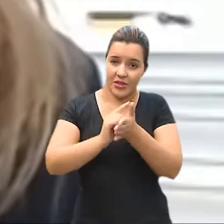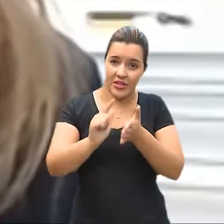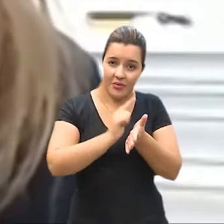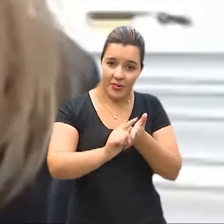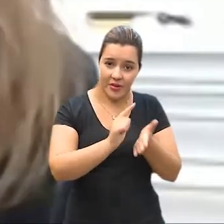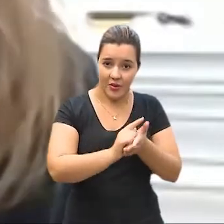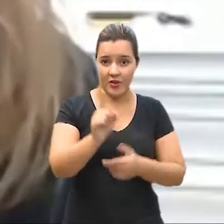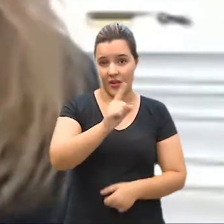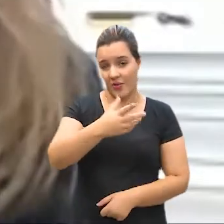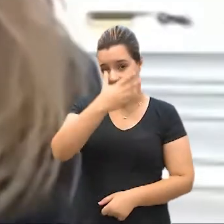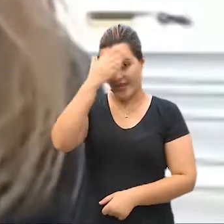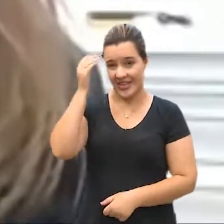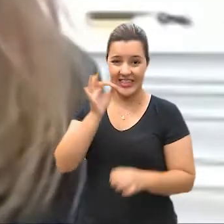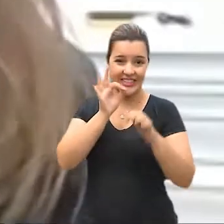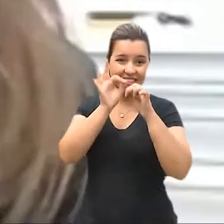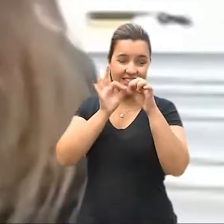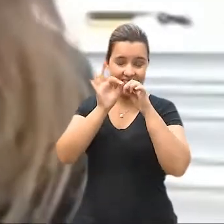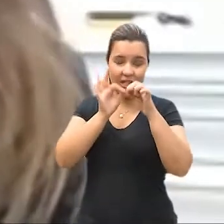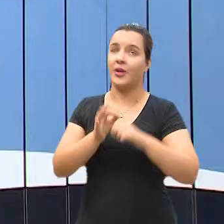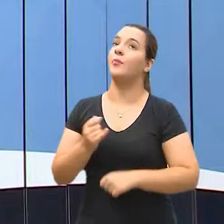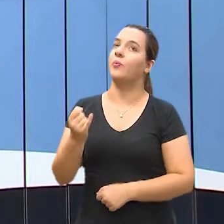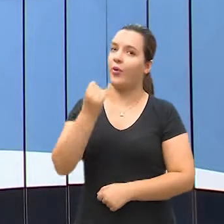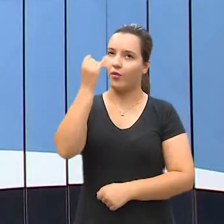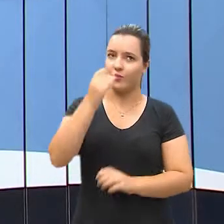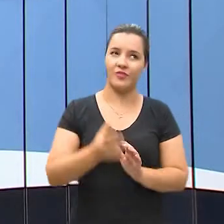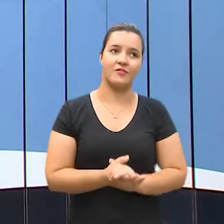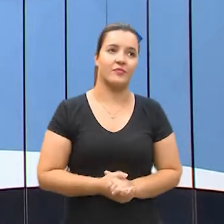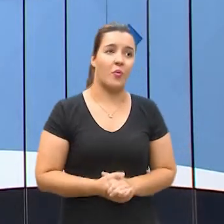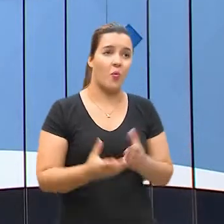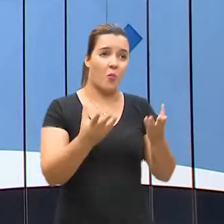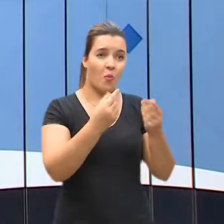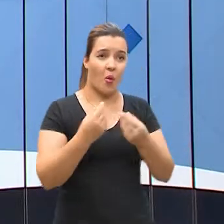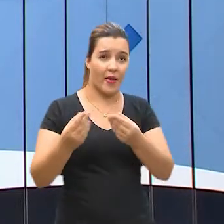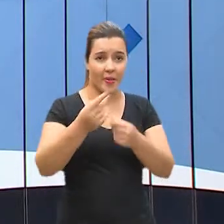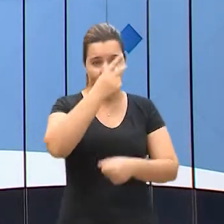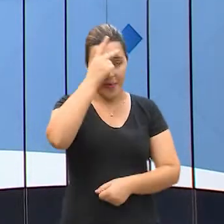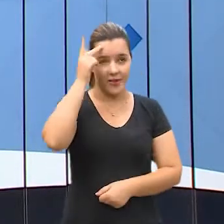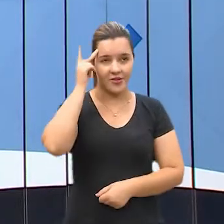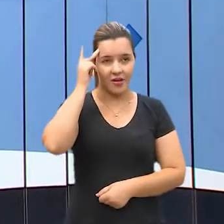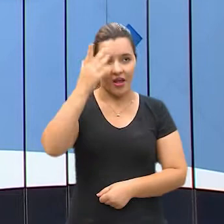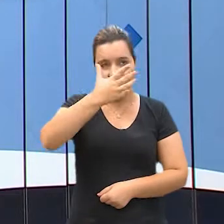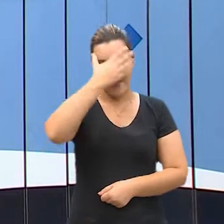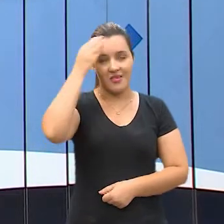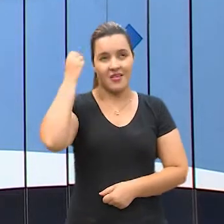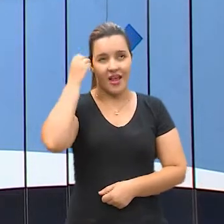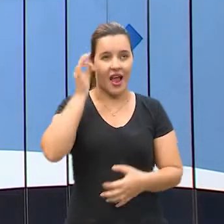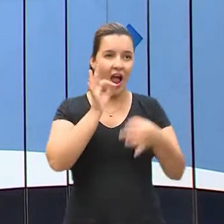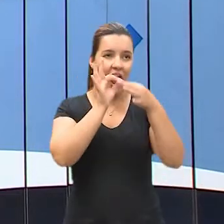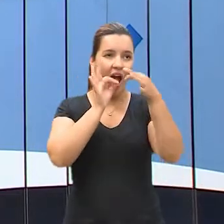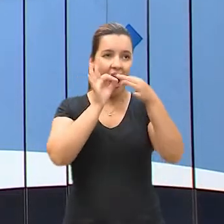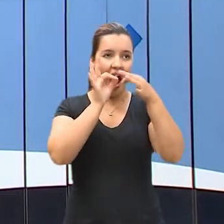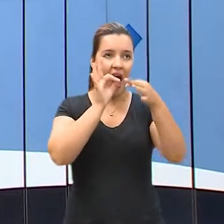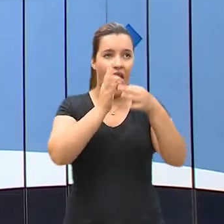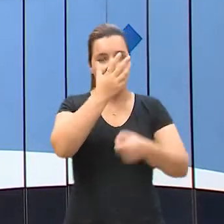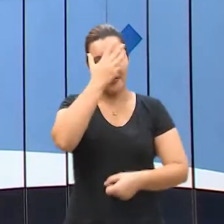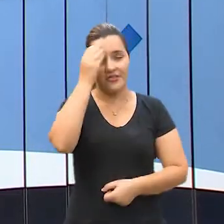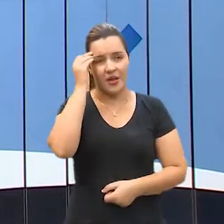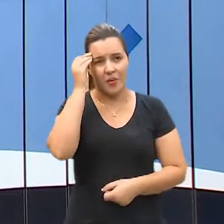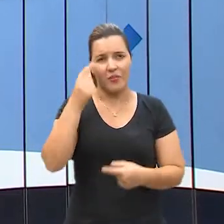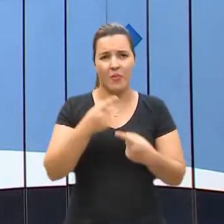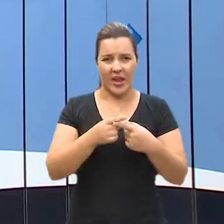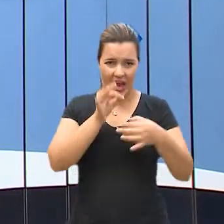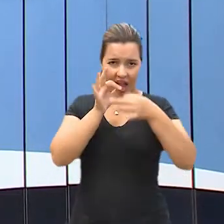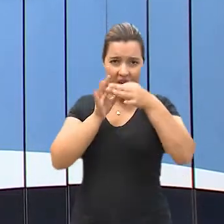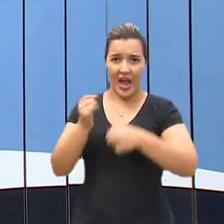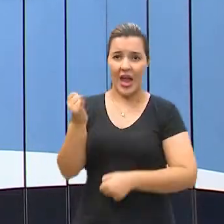higienização e não esquecer do fio dental. Olha, muita gente em casa tem certeza que não se atenta a isso, né? Por que que é tão importante usar o fio